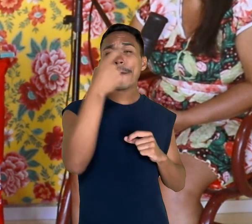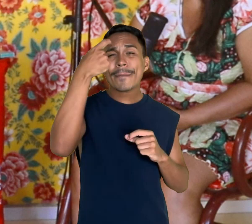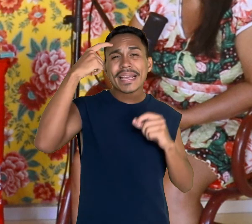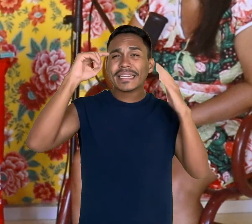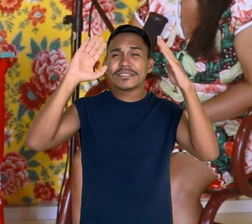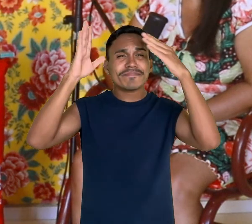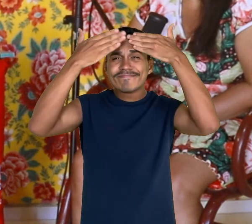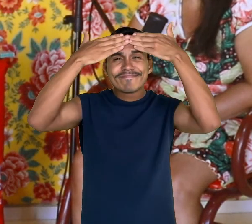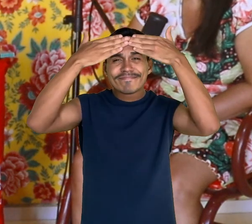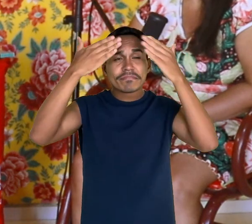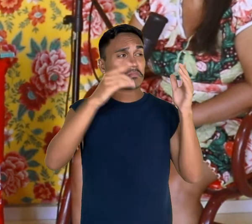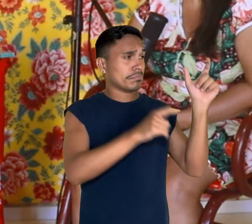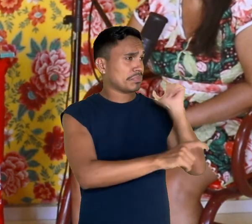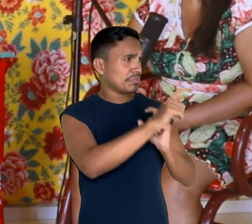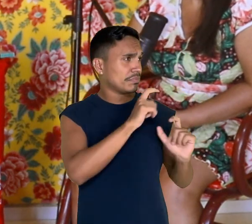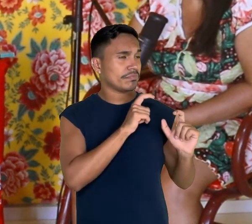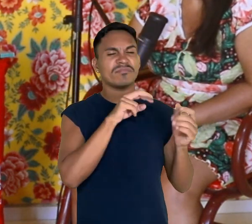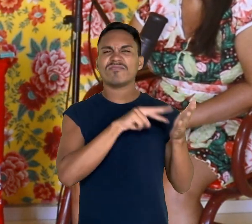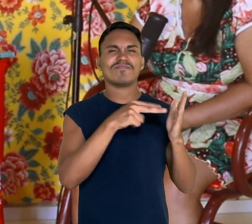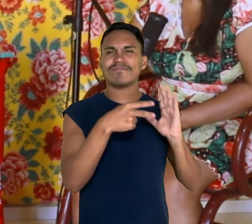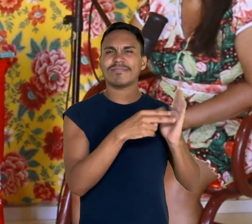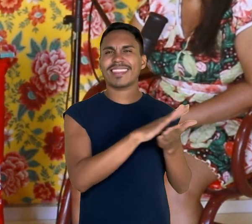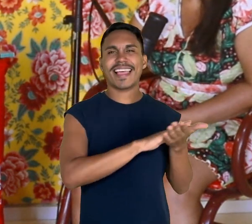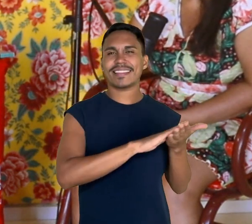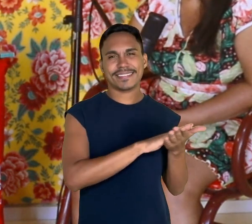mente pequena, isso não significa nada.